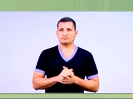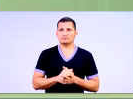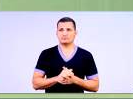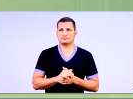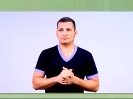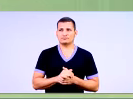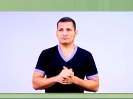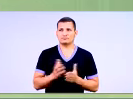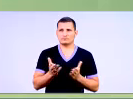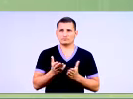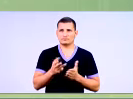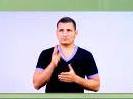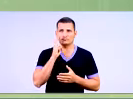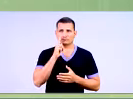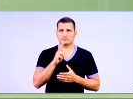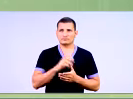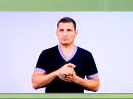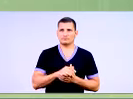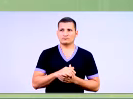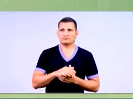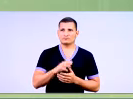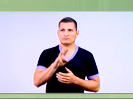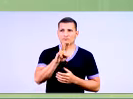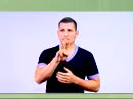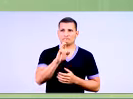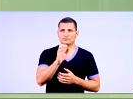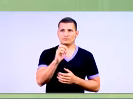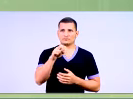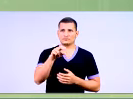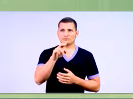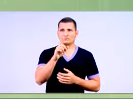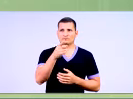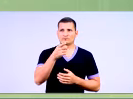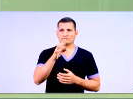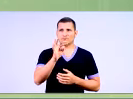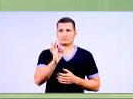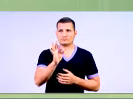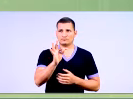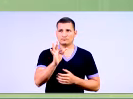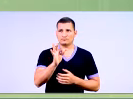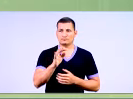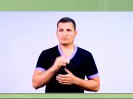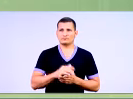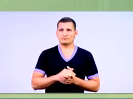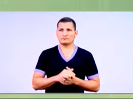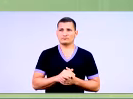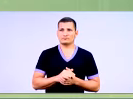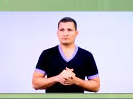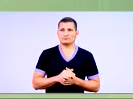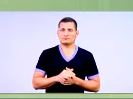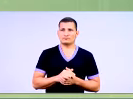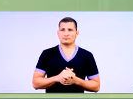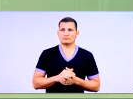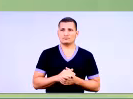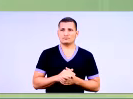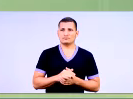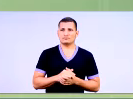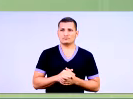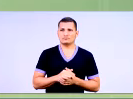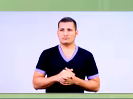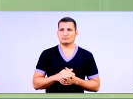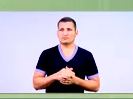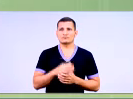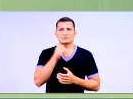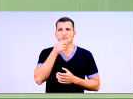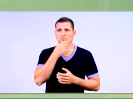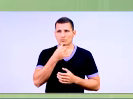will na negativa. Não, eu não estarei livre amanhã. E então Ícaro quer saber o que ela